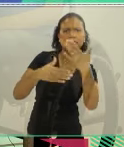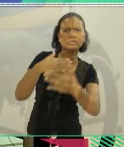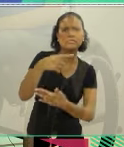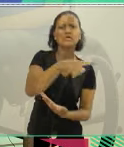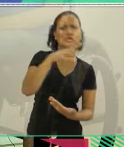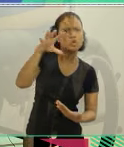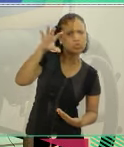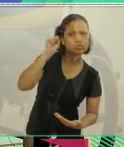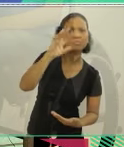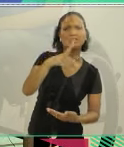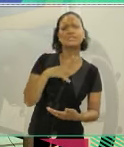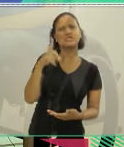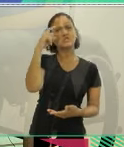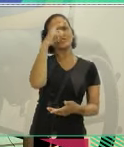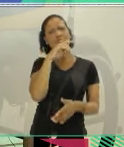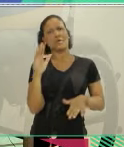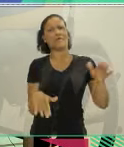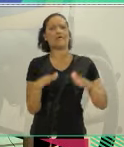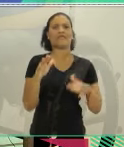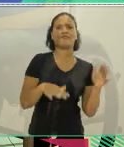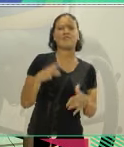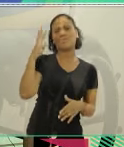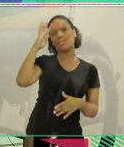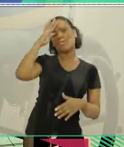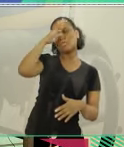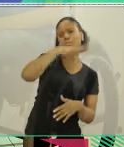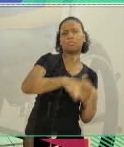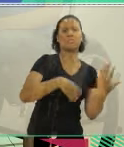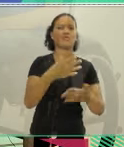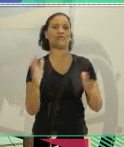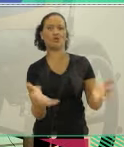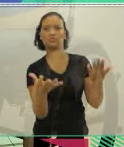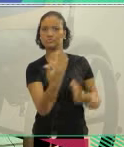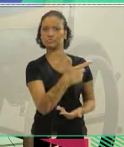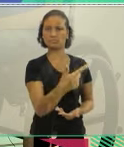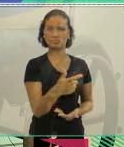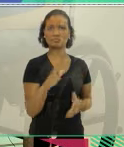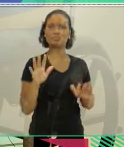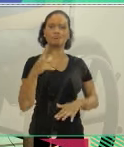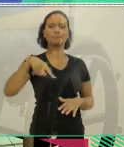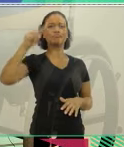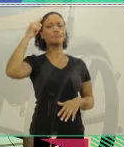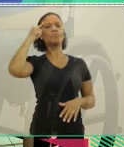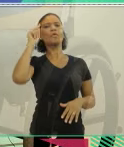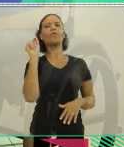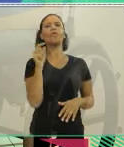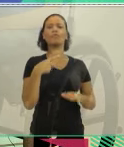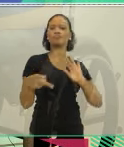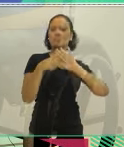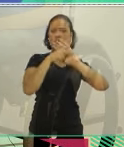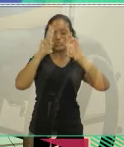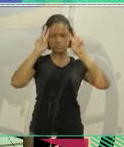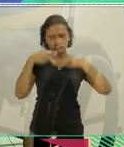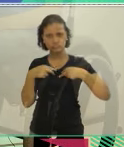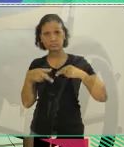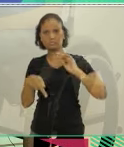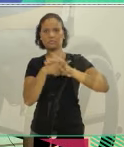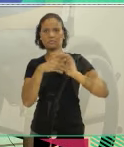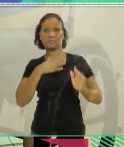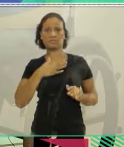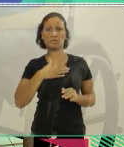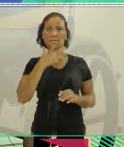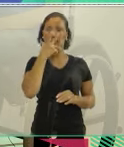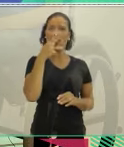vezes até desconforto com alguns estímulos do mundo. Então, se você pensa que ele está no mundo próprio, parece que ele está onde ele escolheu.